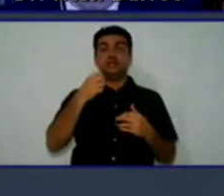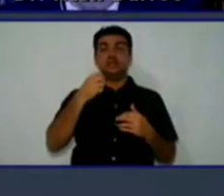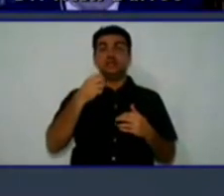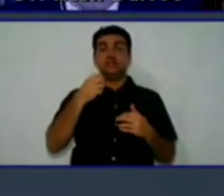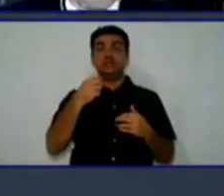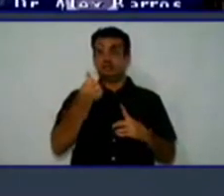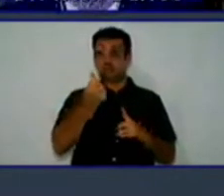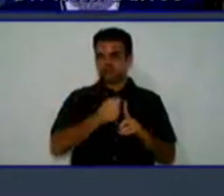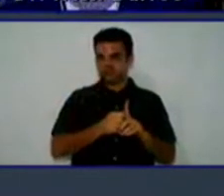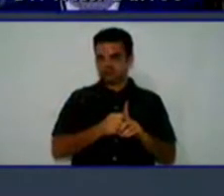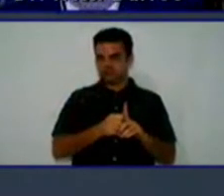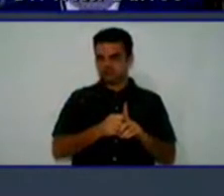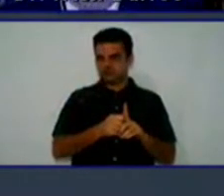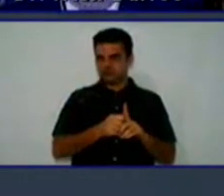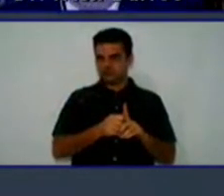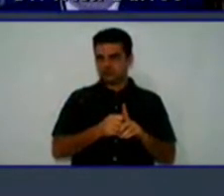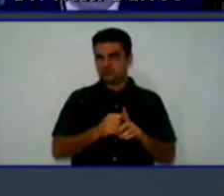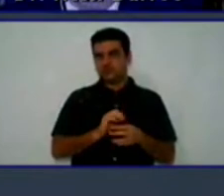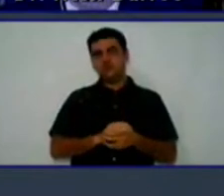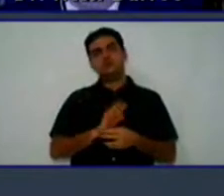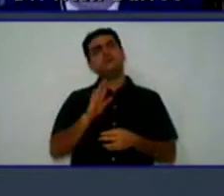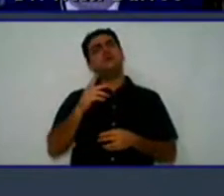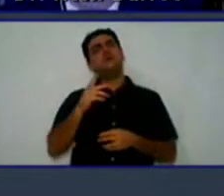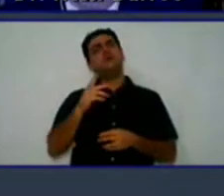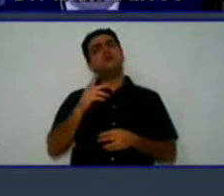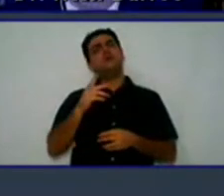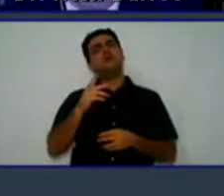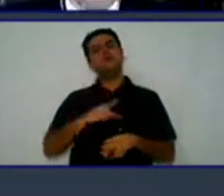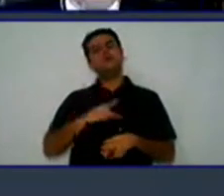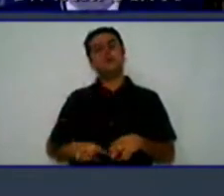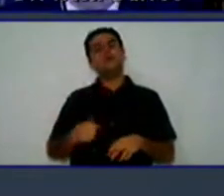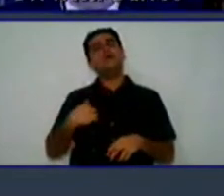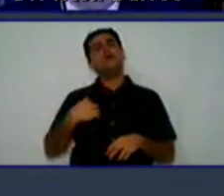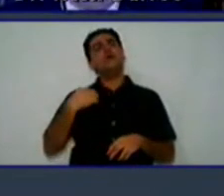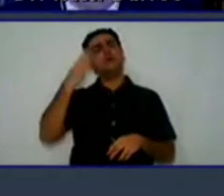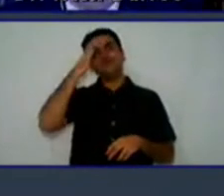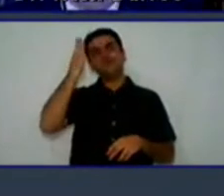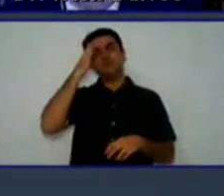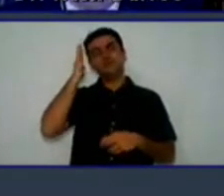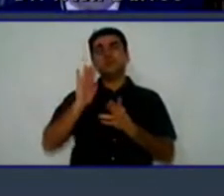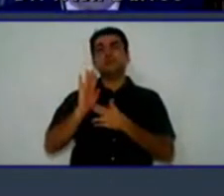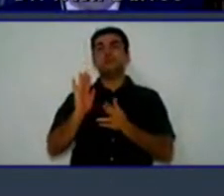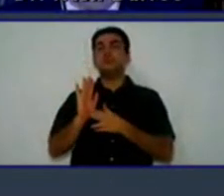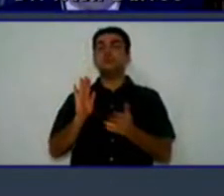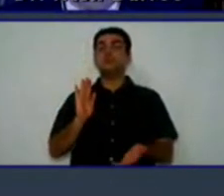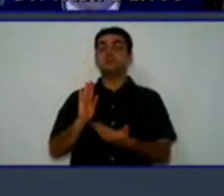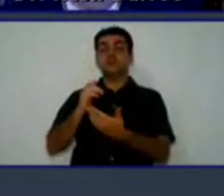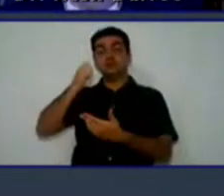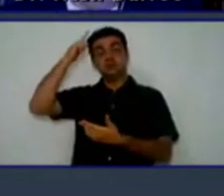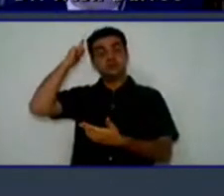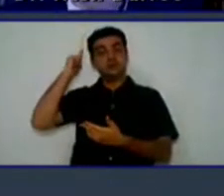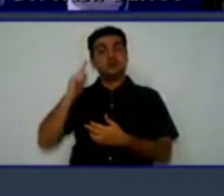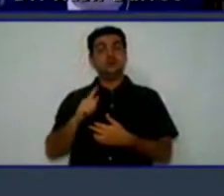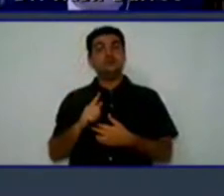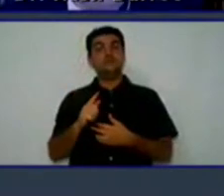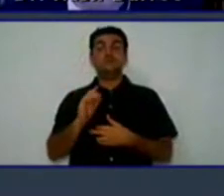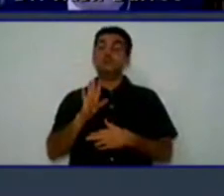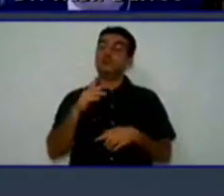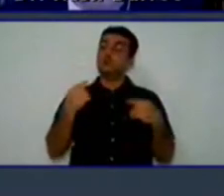6, exato. 6. Eminente presidente, eu estou de acordo com a proposta do eminente ministro Alexandre de Moraes. Se não